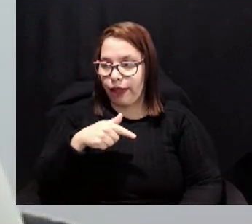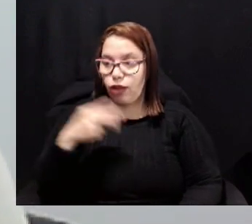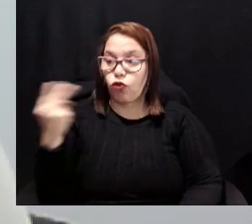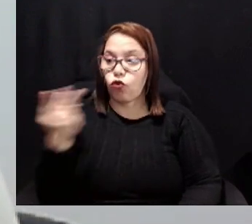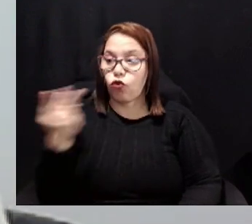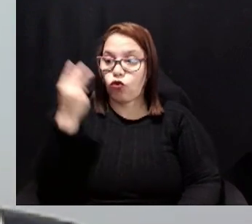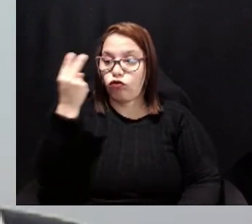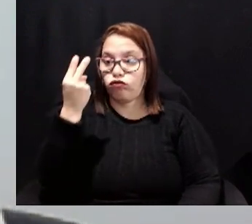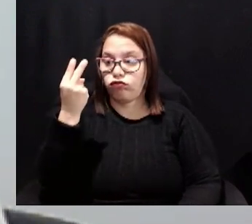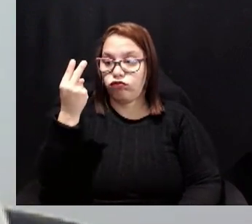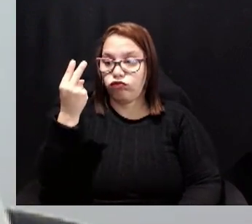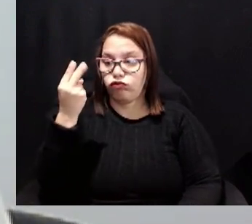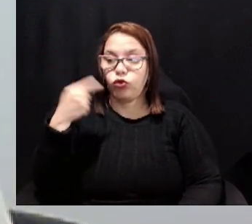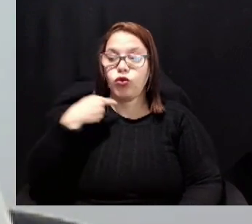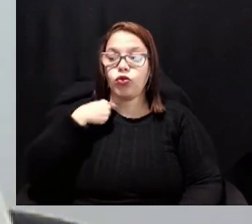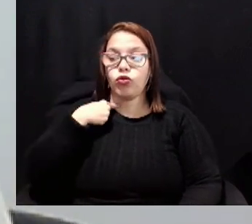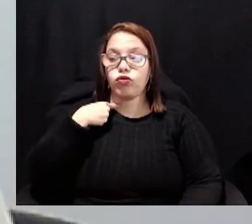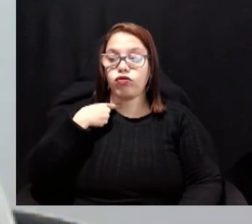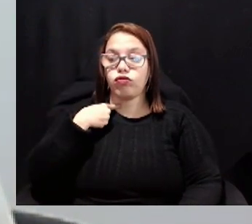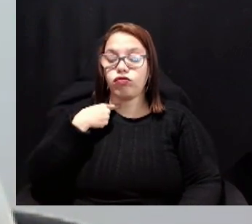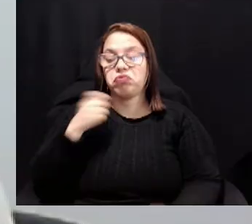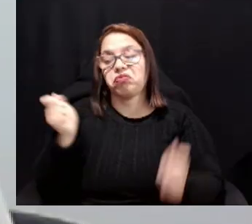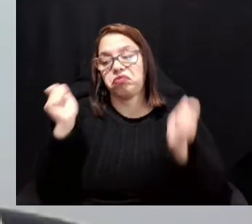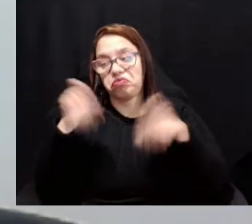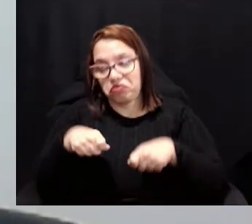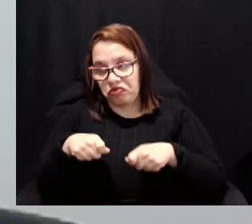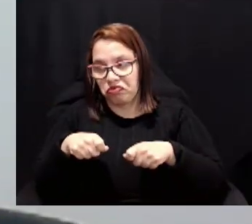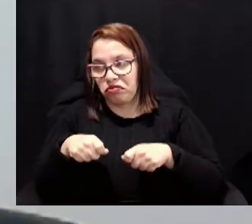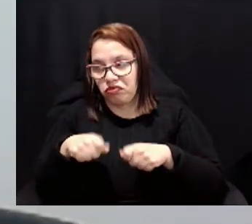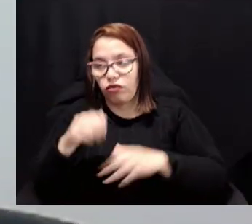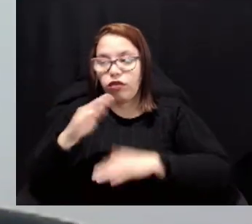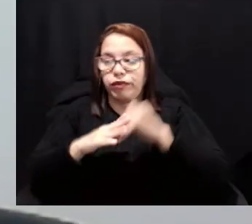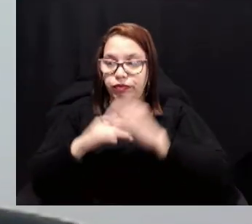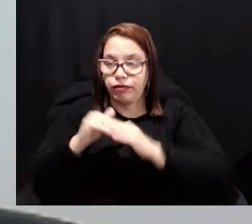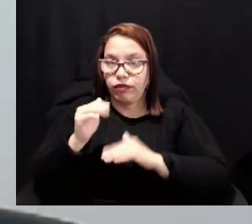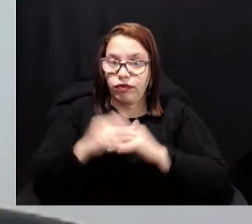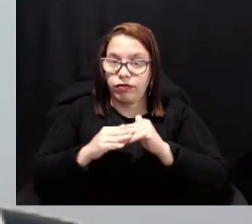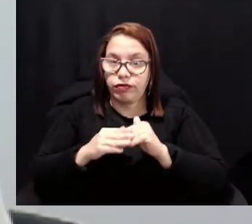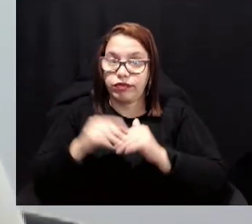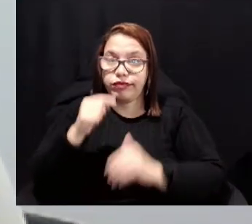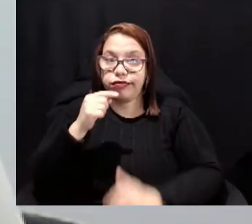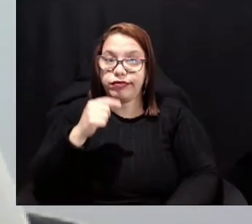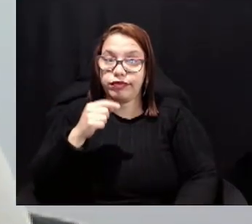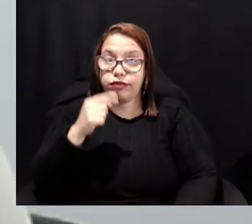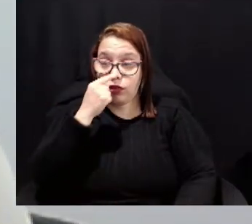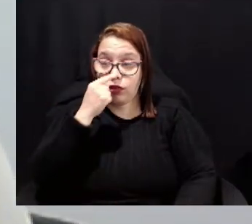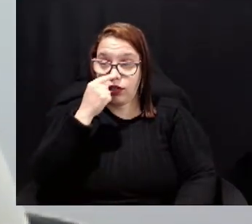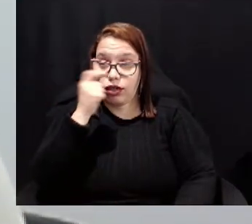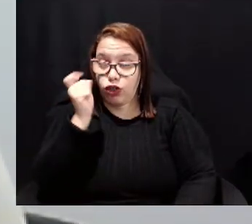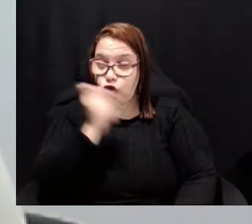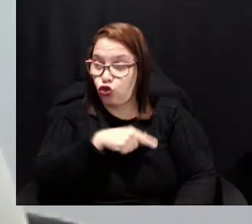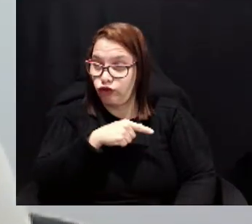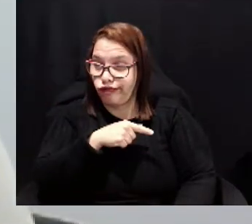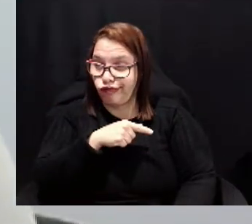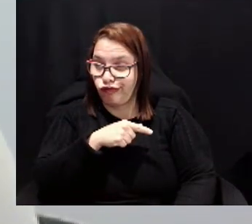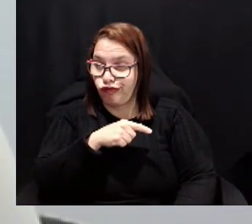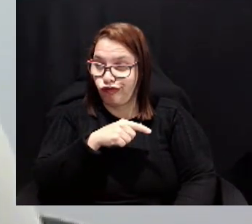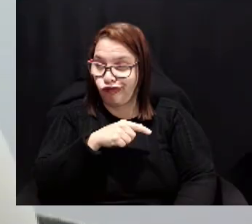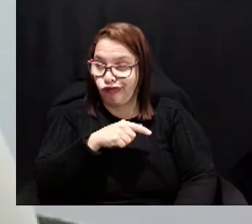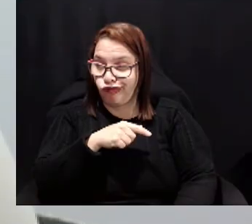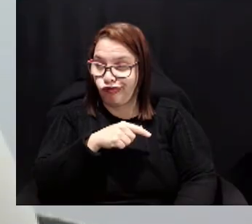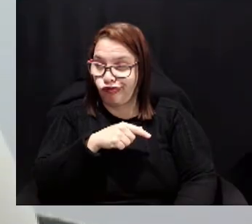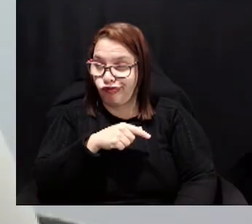que ele tem um valor econômico agregado, ele tem uma possibilidade de tratamento, e aquilo que a gente chama de lixo, né, que